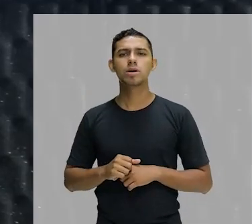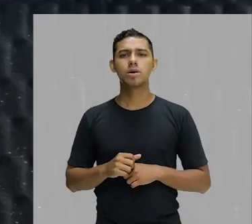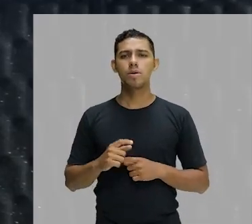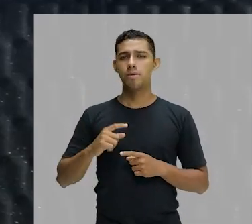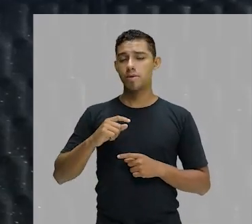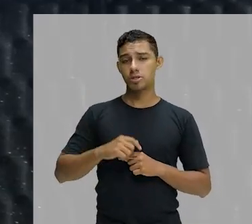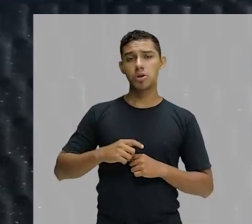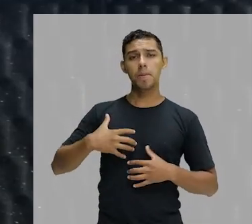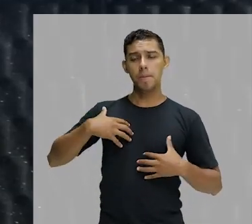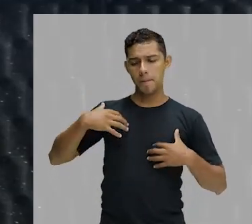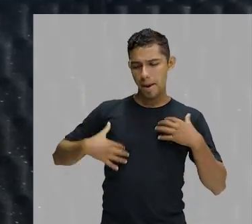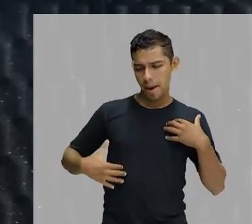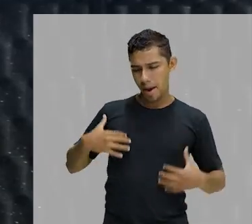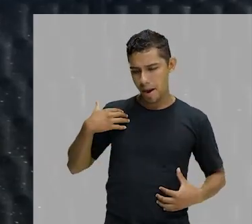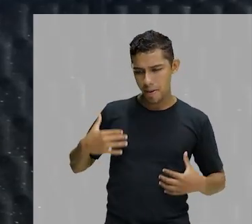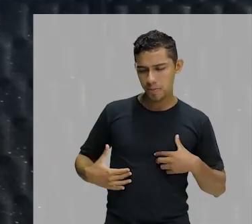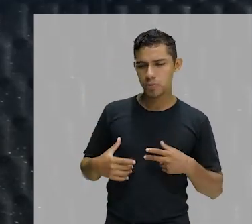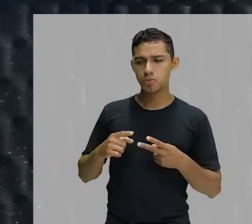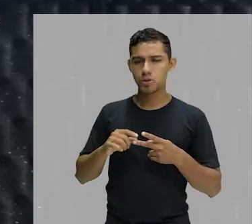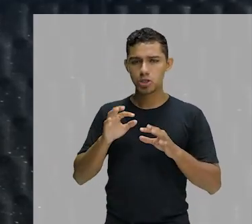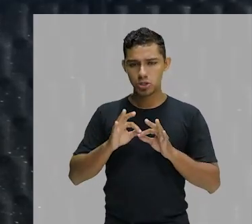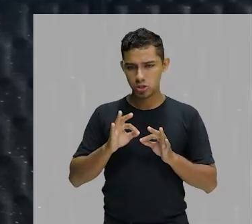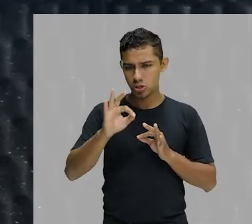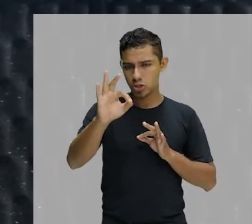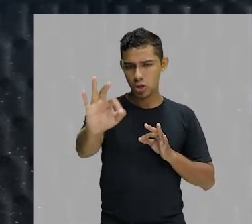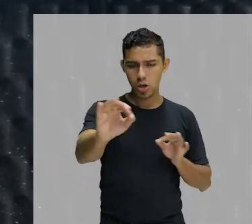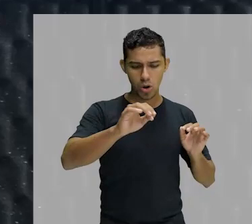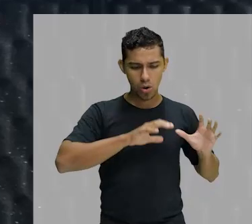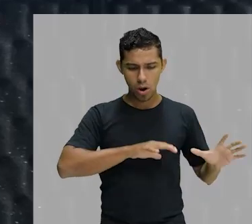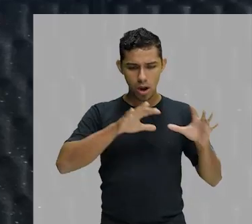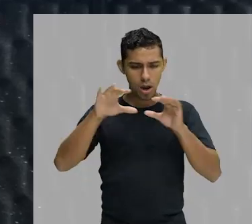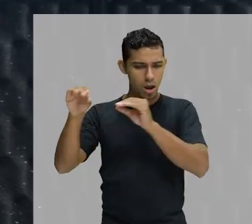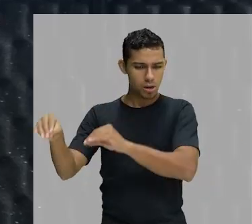membros, velocidade de deslocamento,